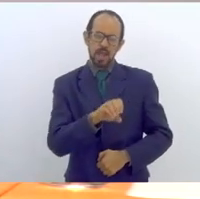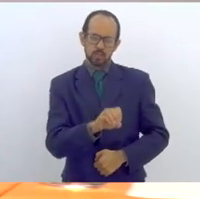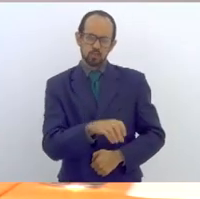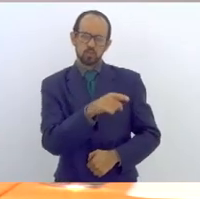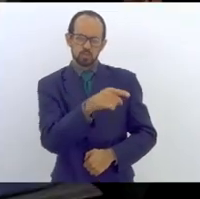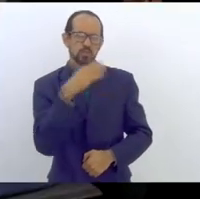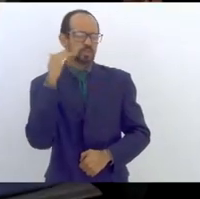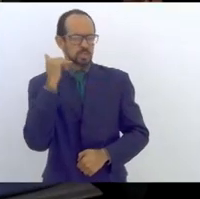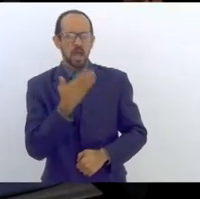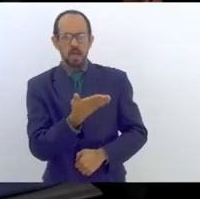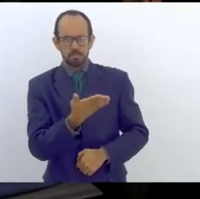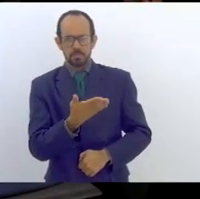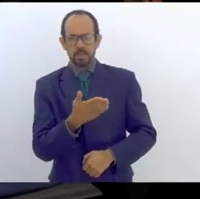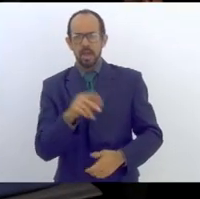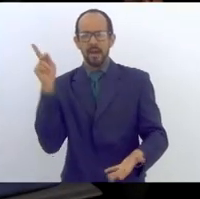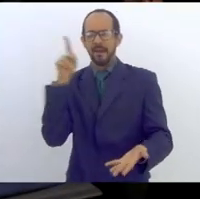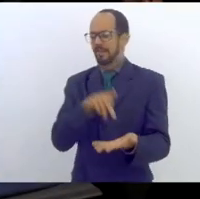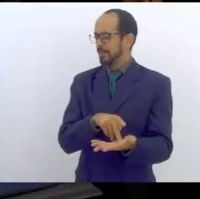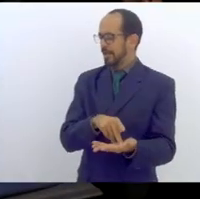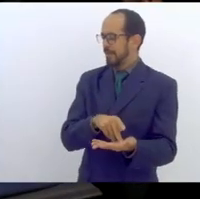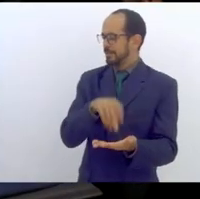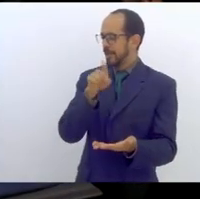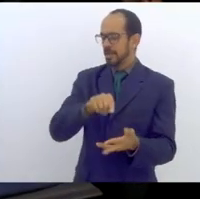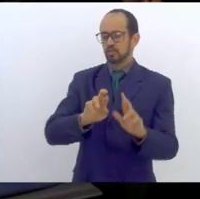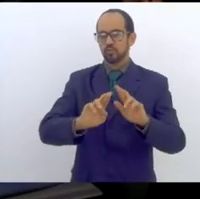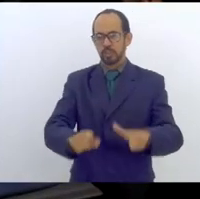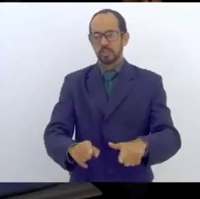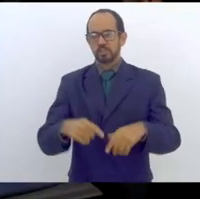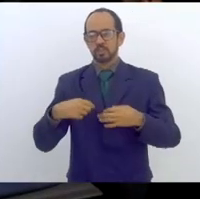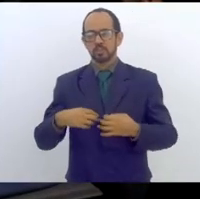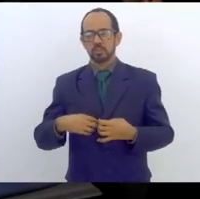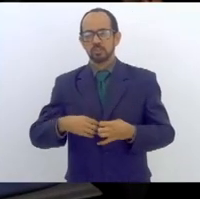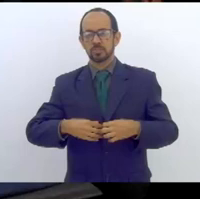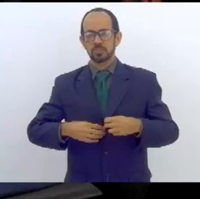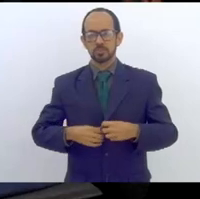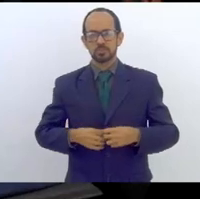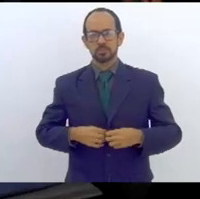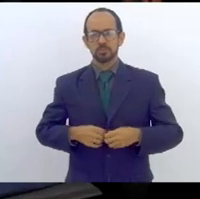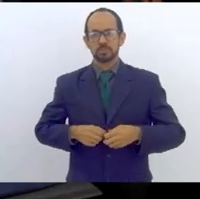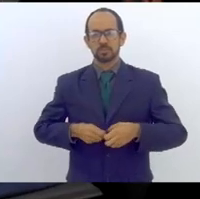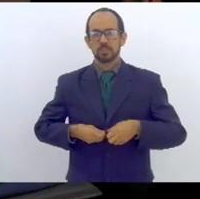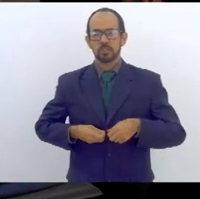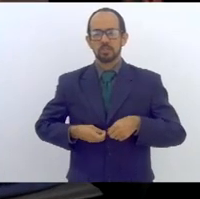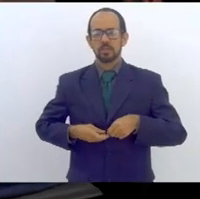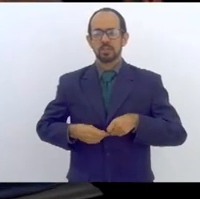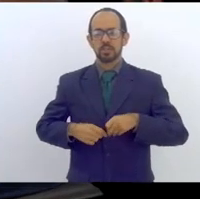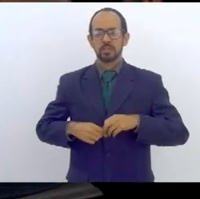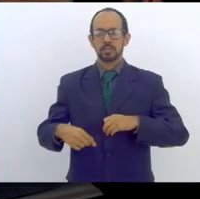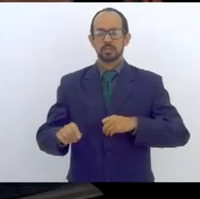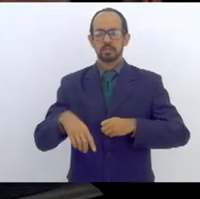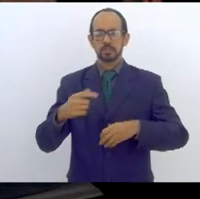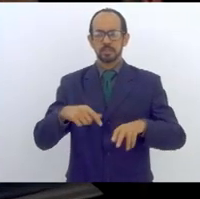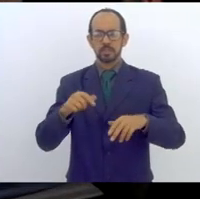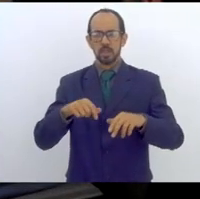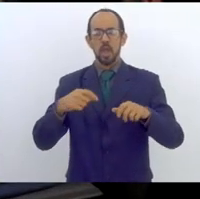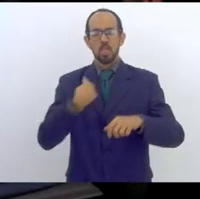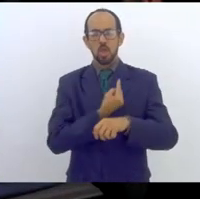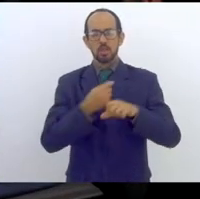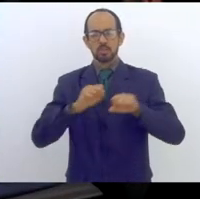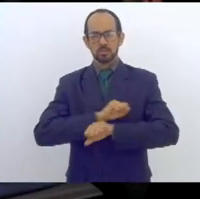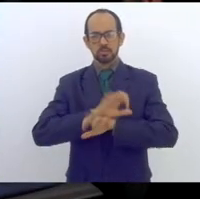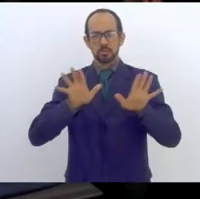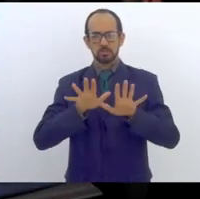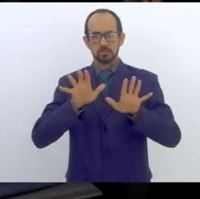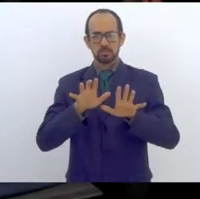a realidade é completamente diferente nós estamos sendo o mais transparente